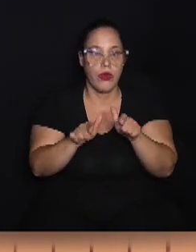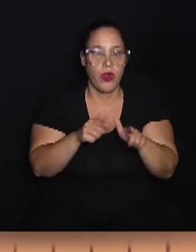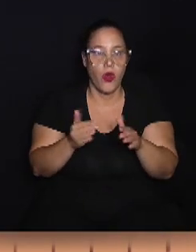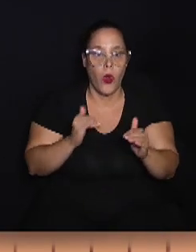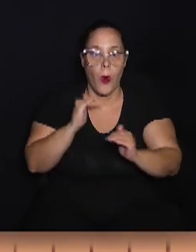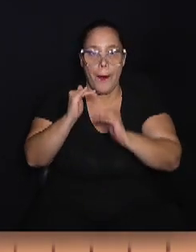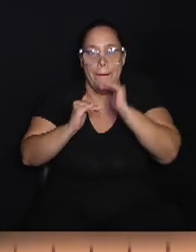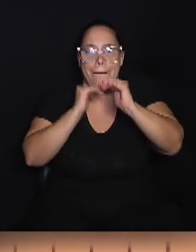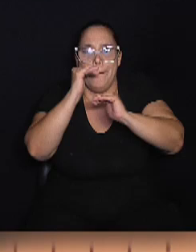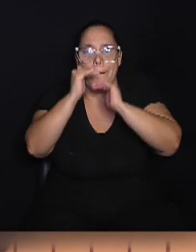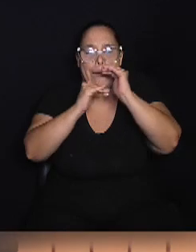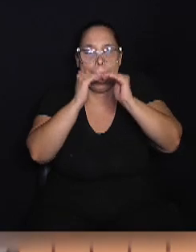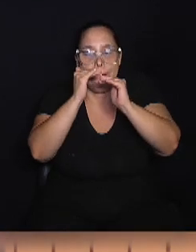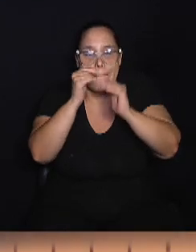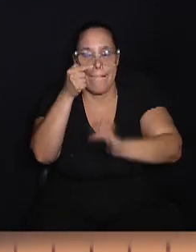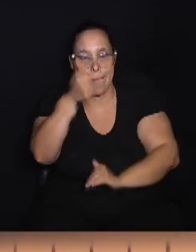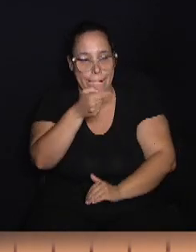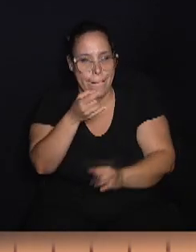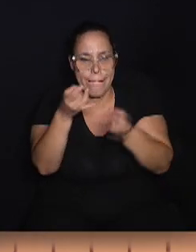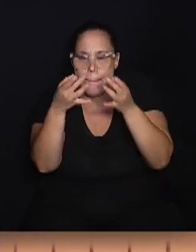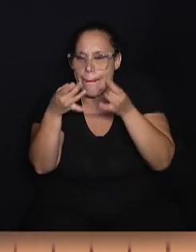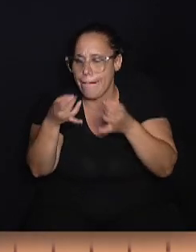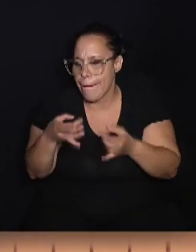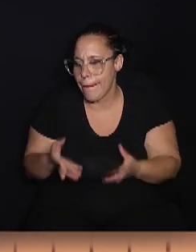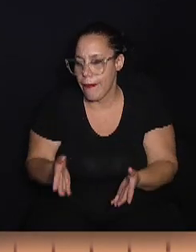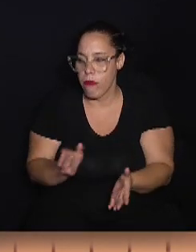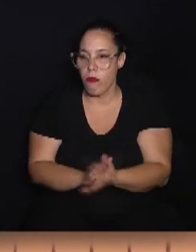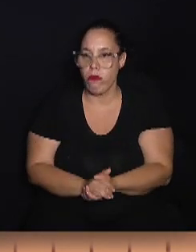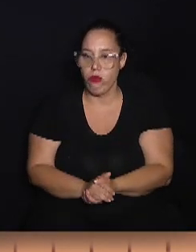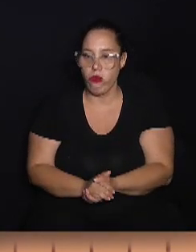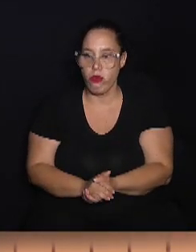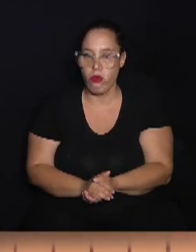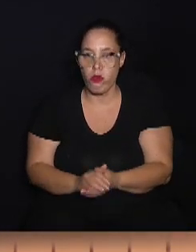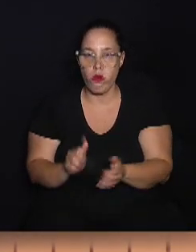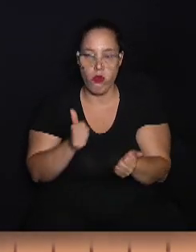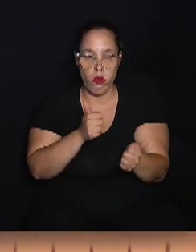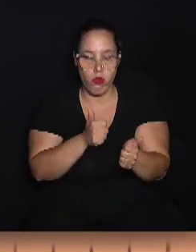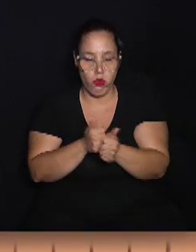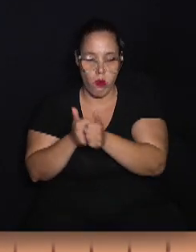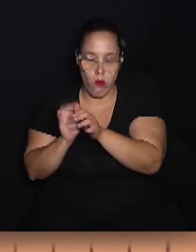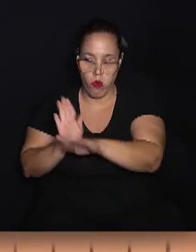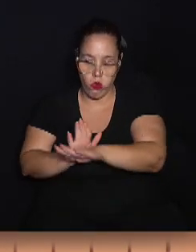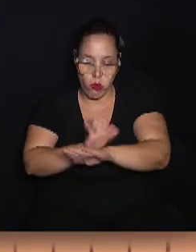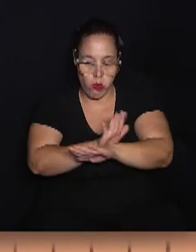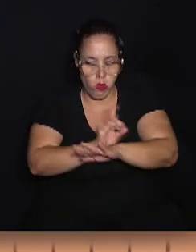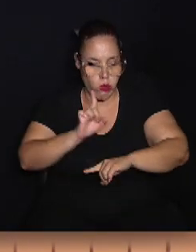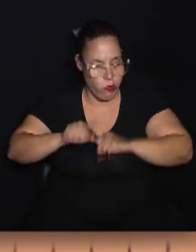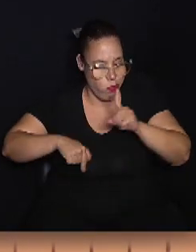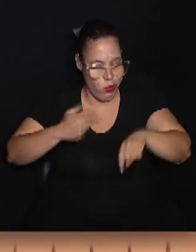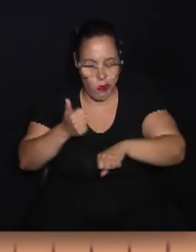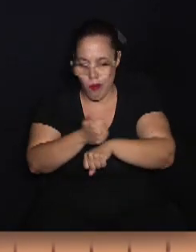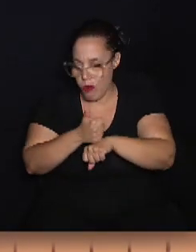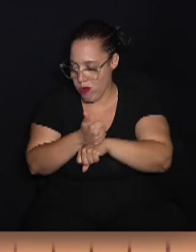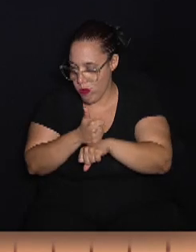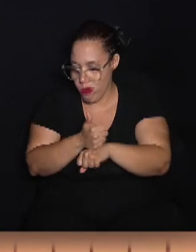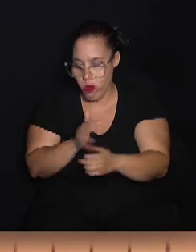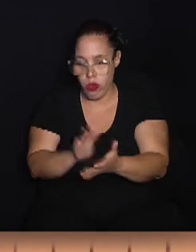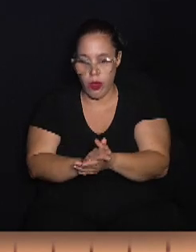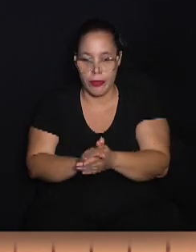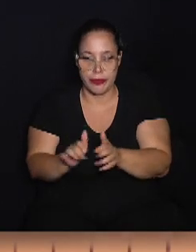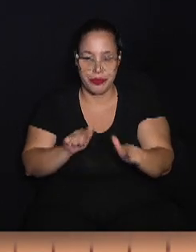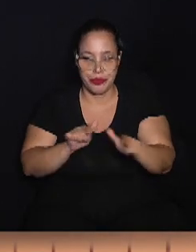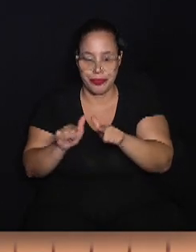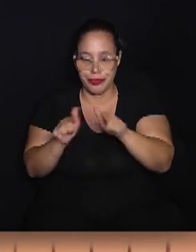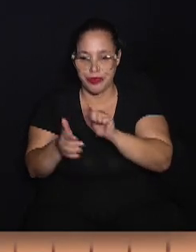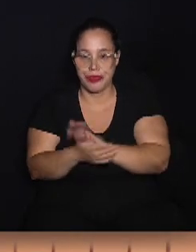desenvolve nesse Campo que é específico mas que tem ajudado a formar e preparar muitos profissionais pro mercado de